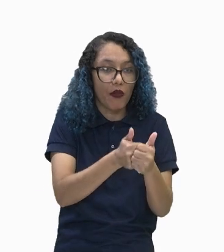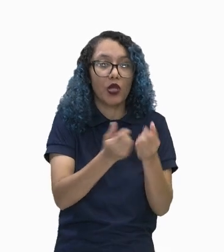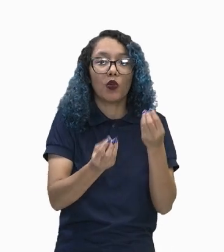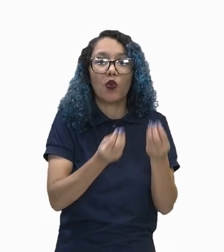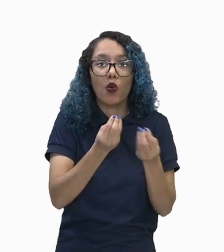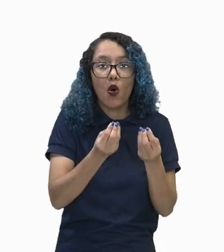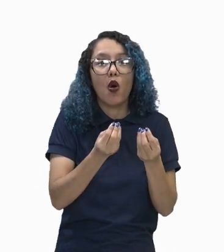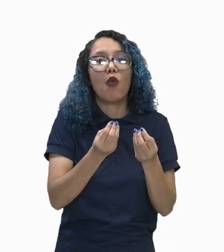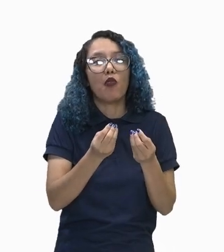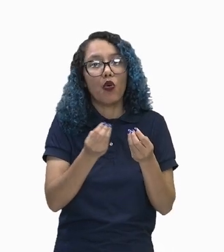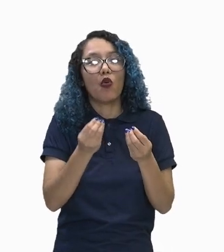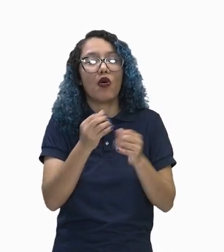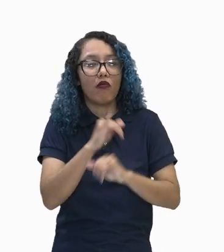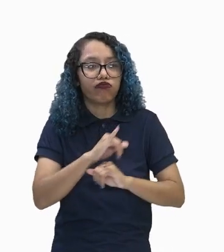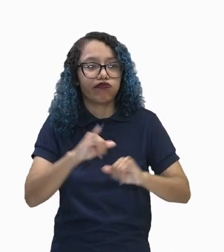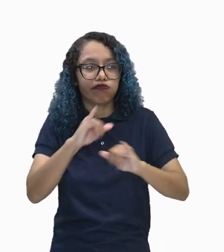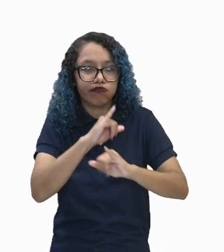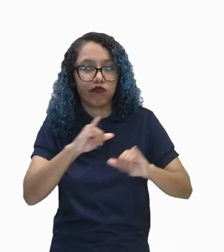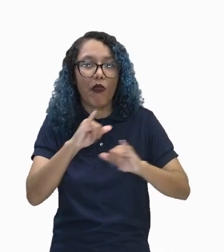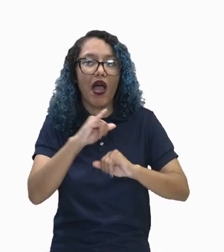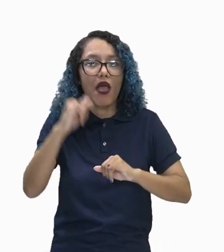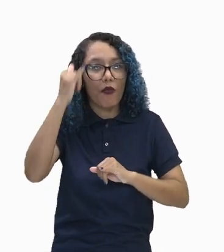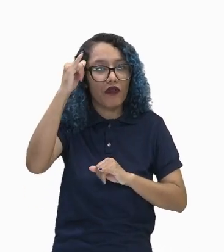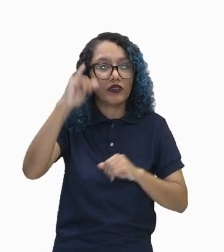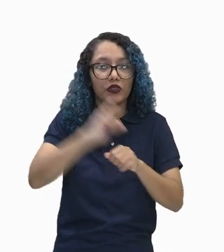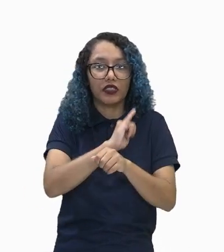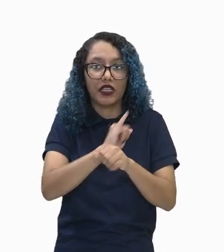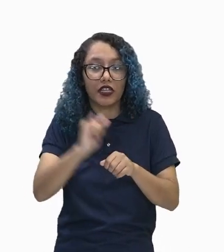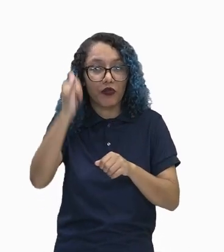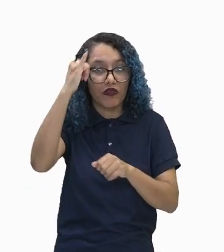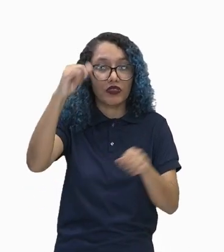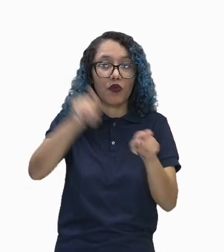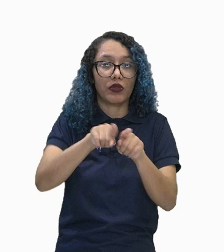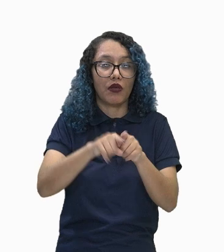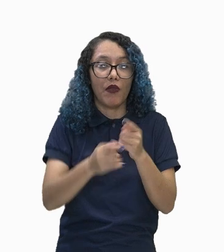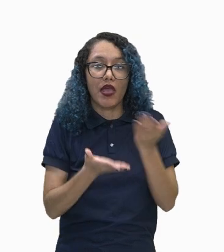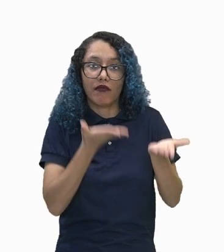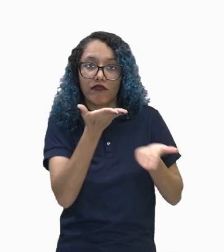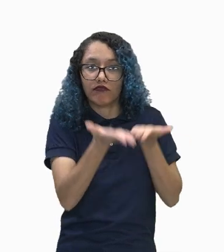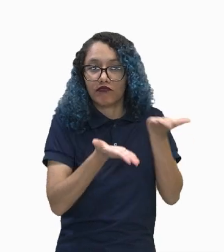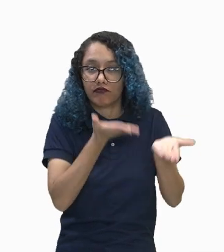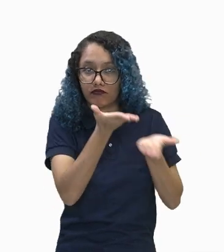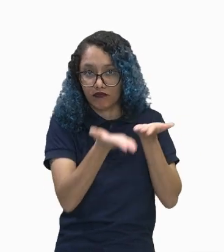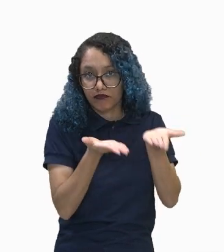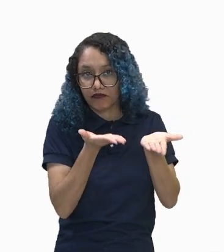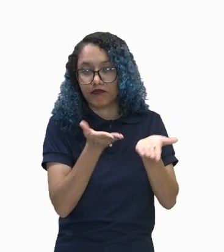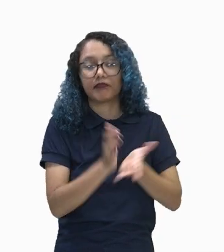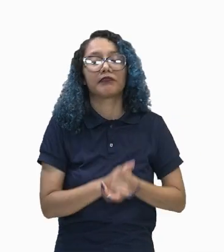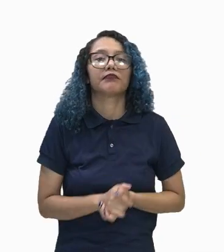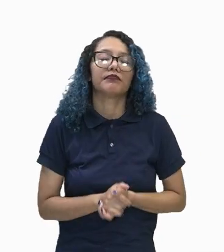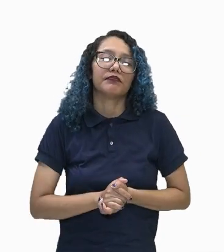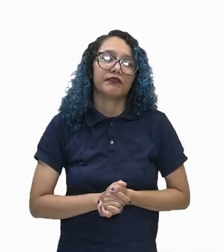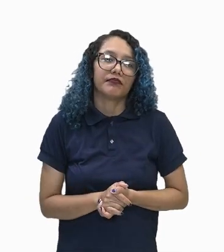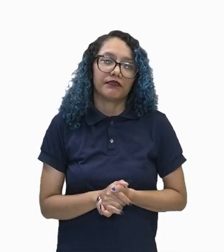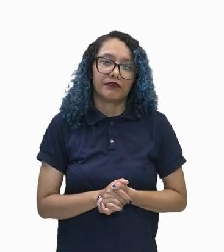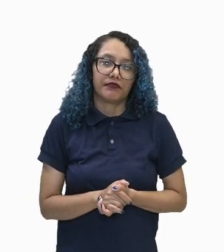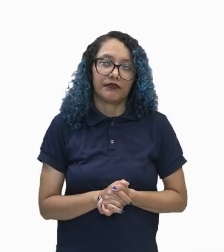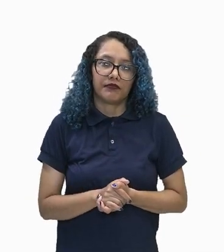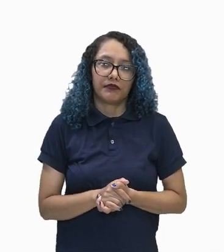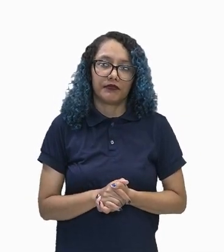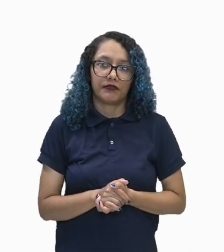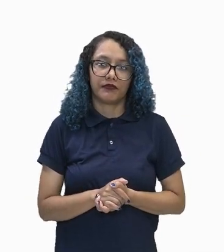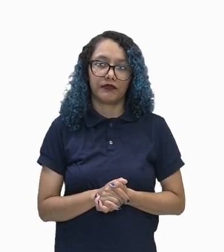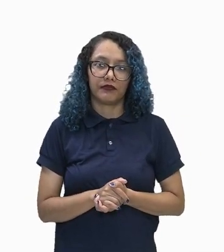de prevenção, né, e tratamento, certo? E há também